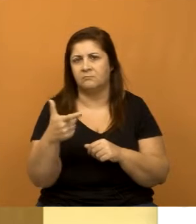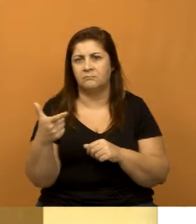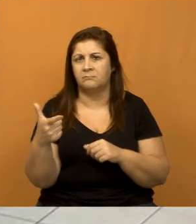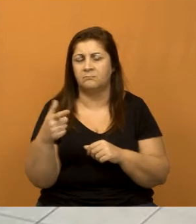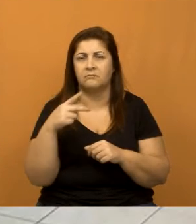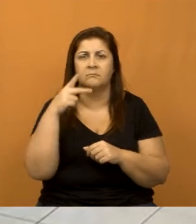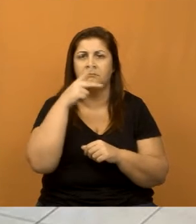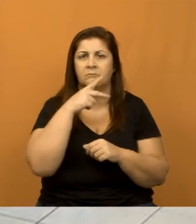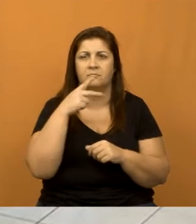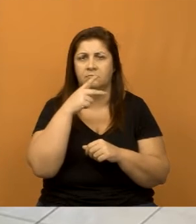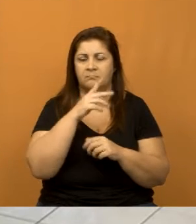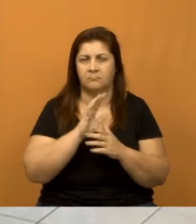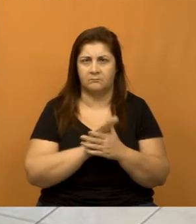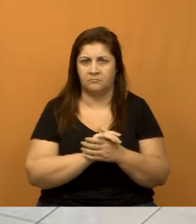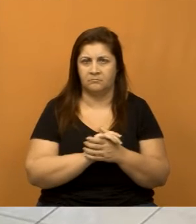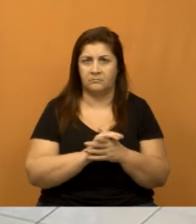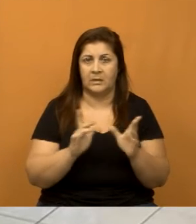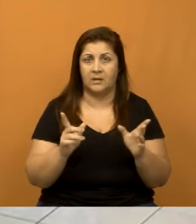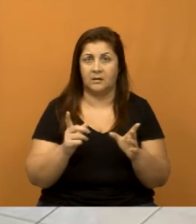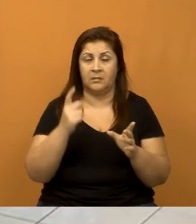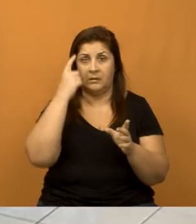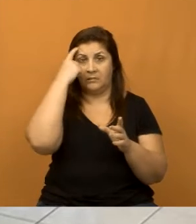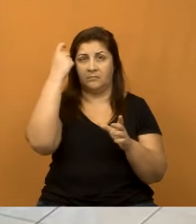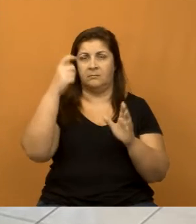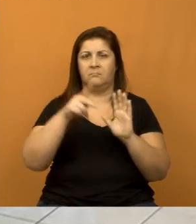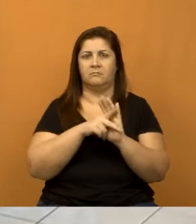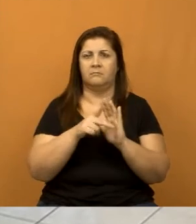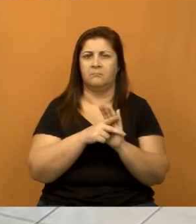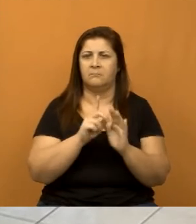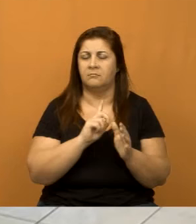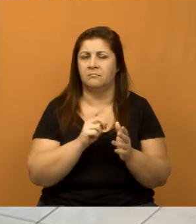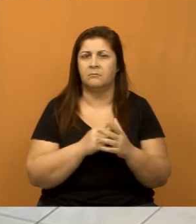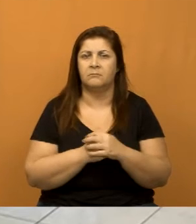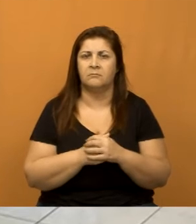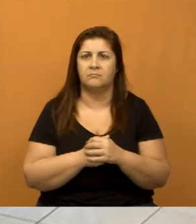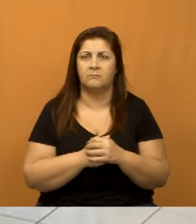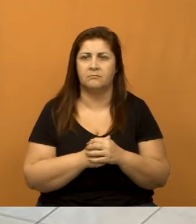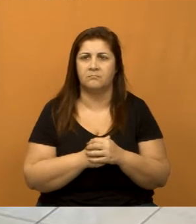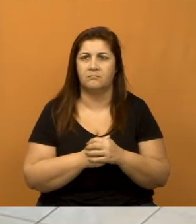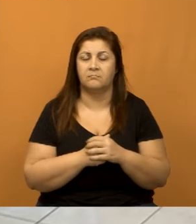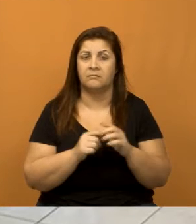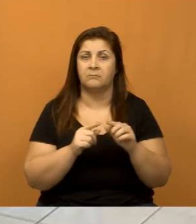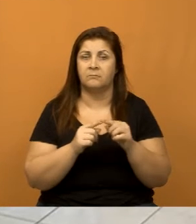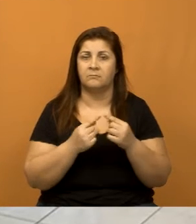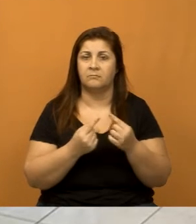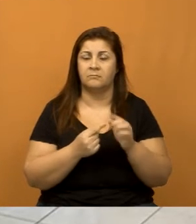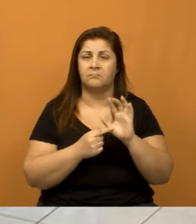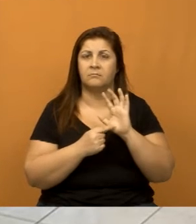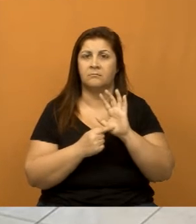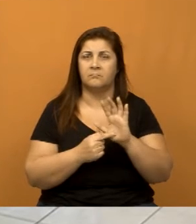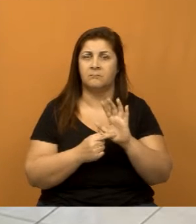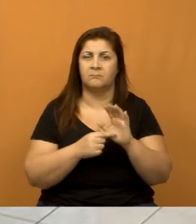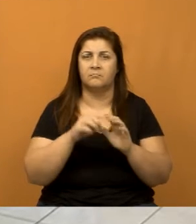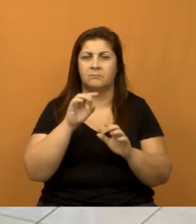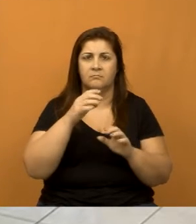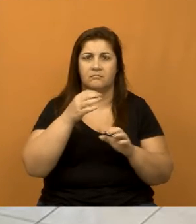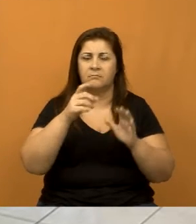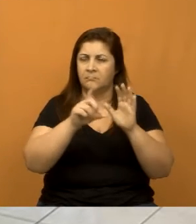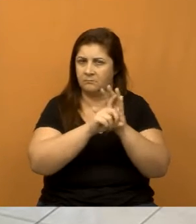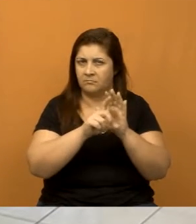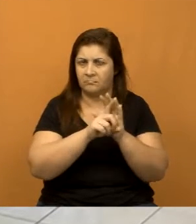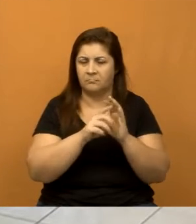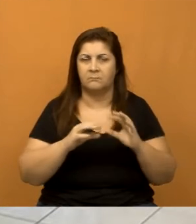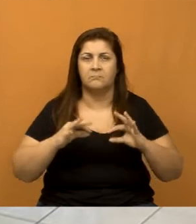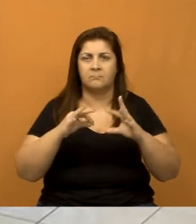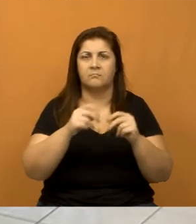nenhuma análise ideológica da reforma trabalhista, mas dá uma visão puramente jurídica, e todos